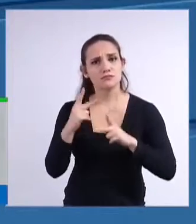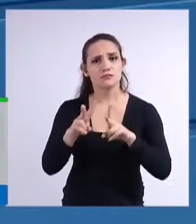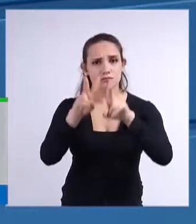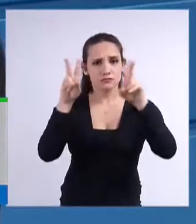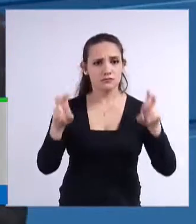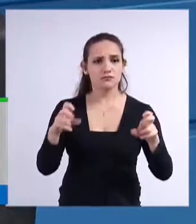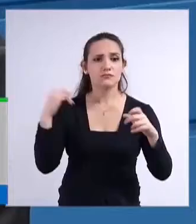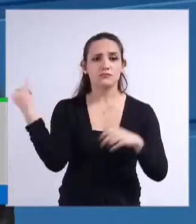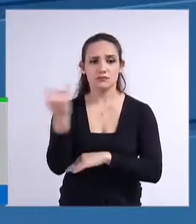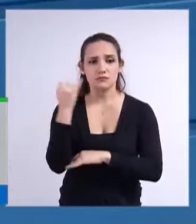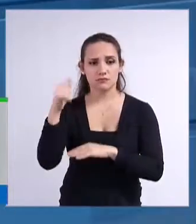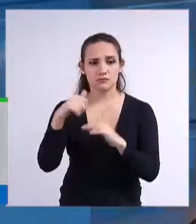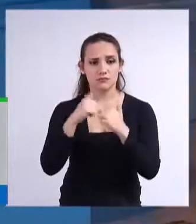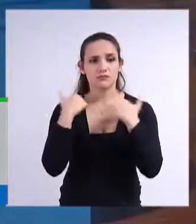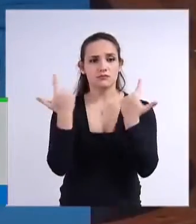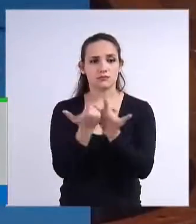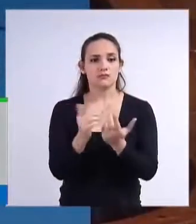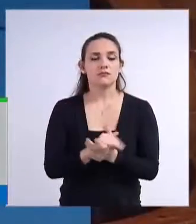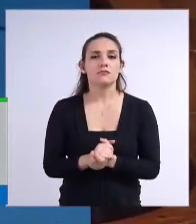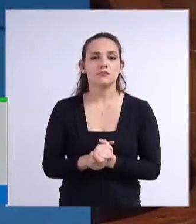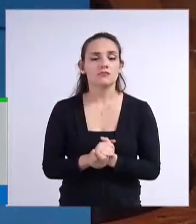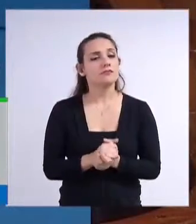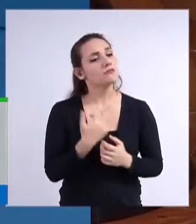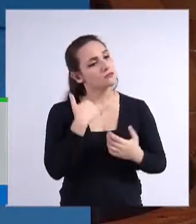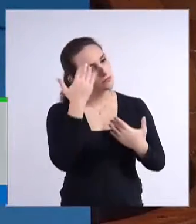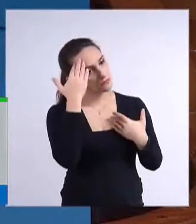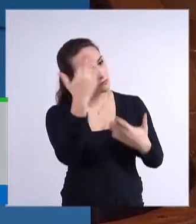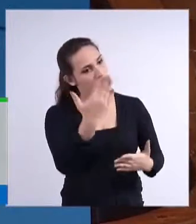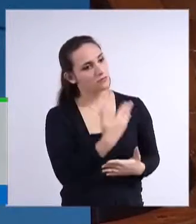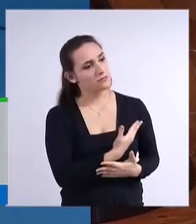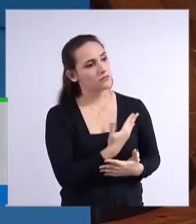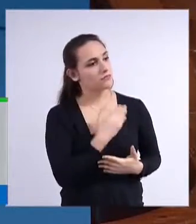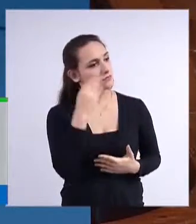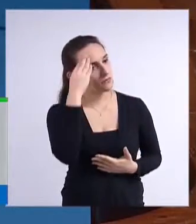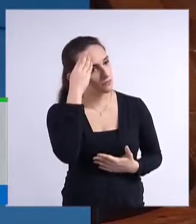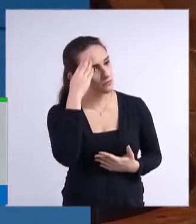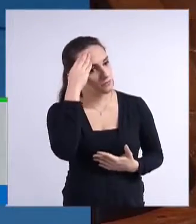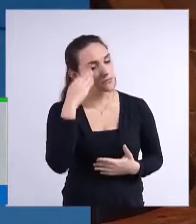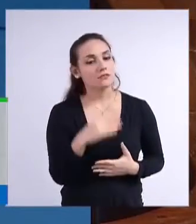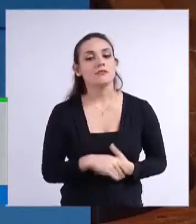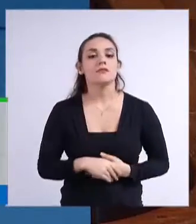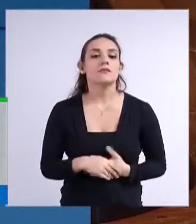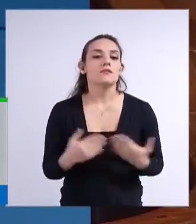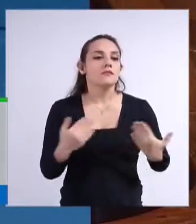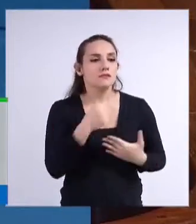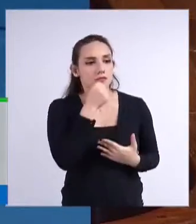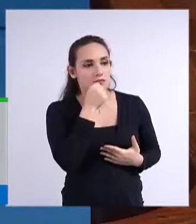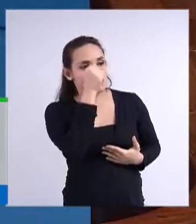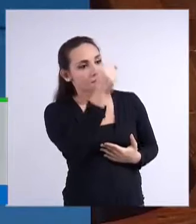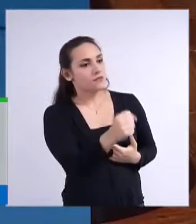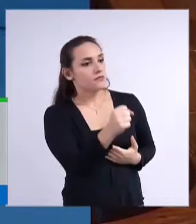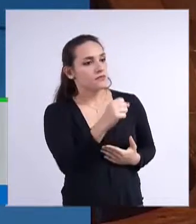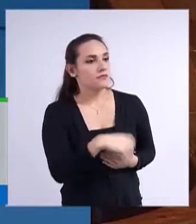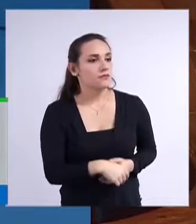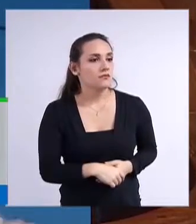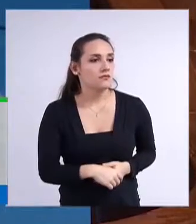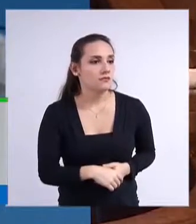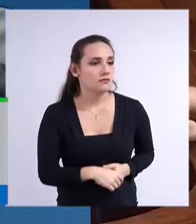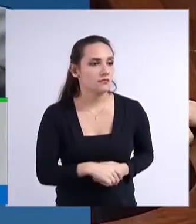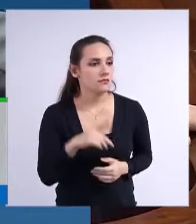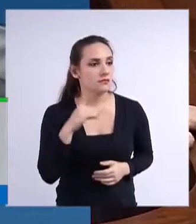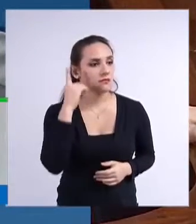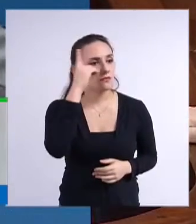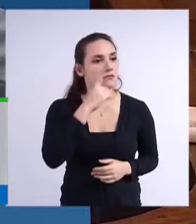importante a essa casa. Obrigado, nobre colega Barbosinha. Passo a palavra ao